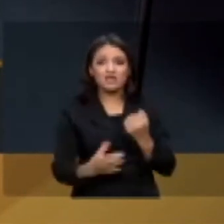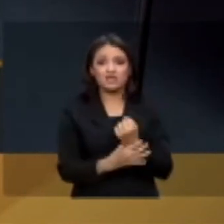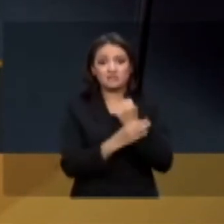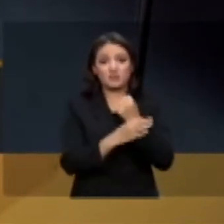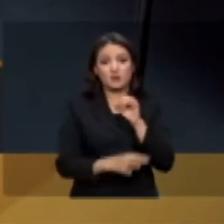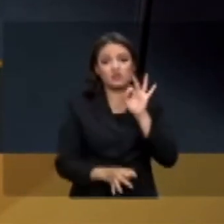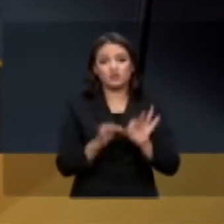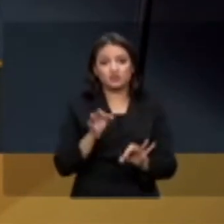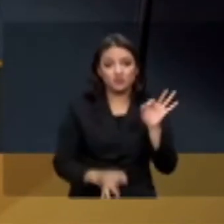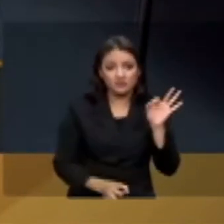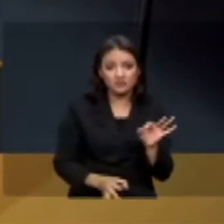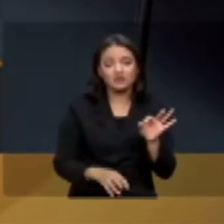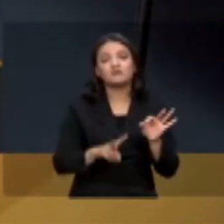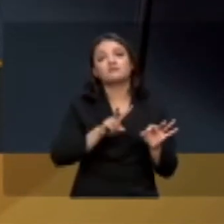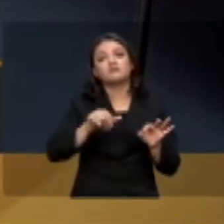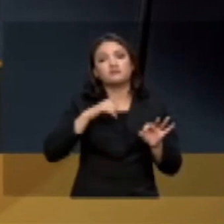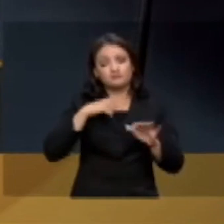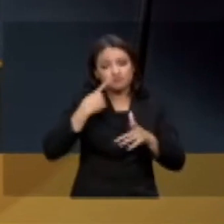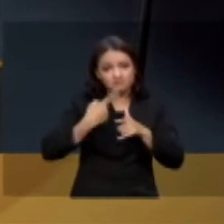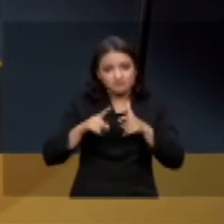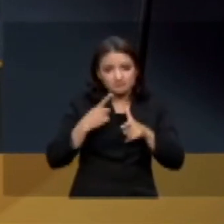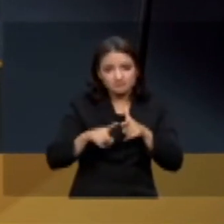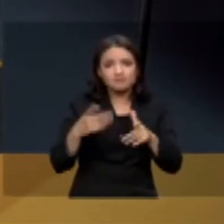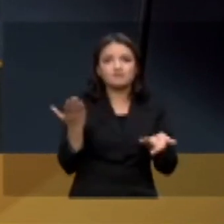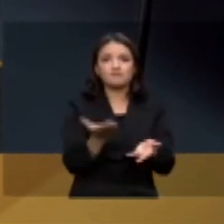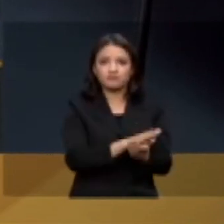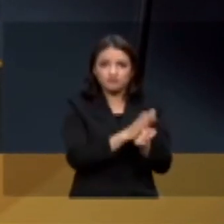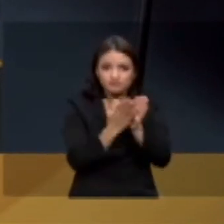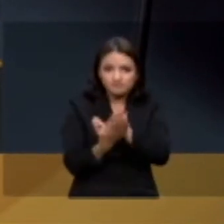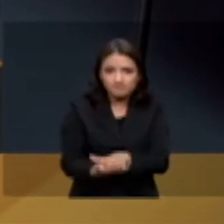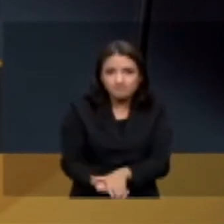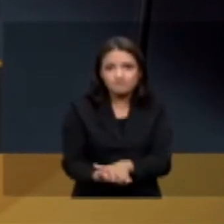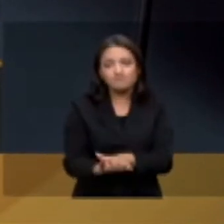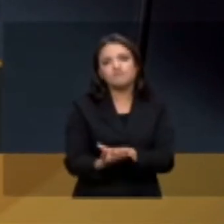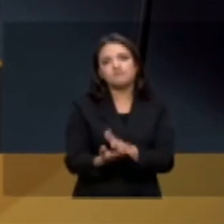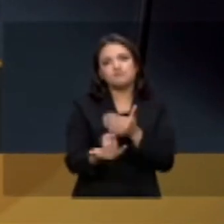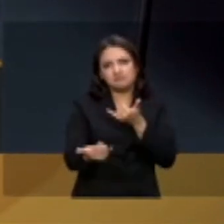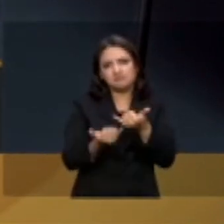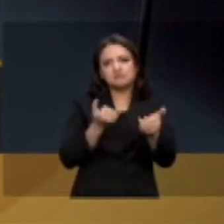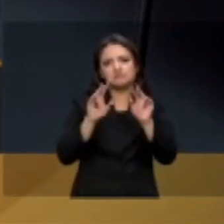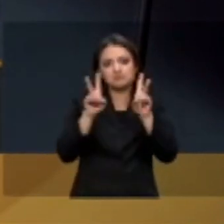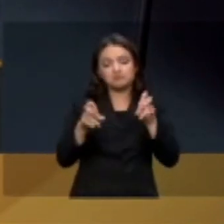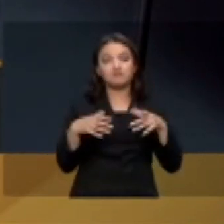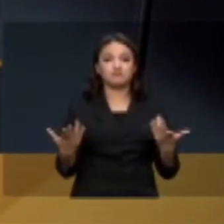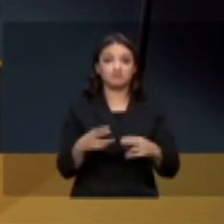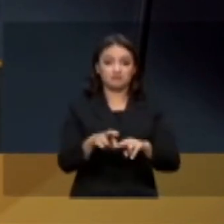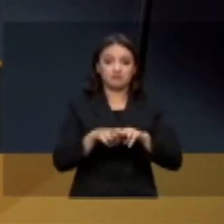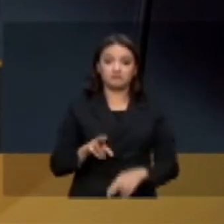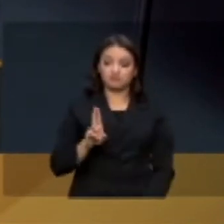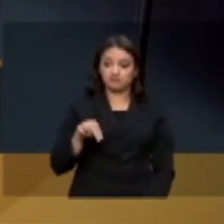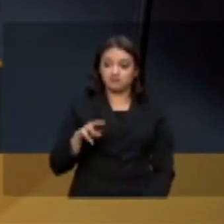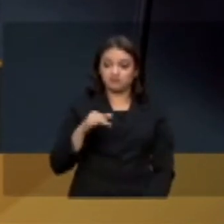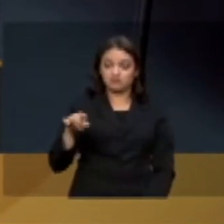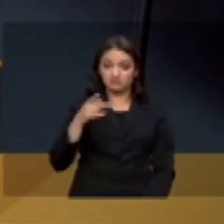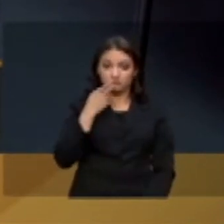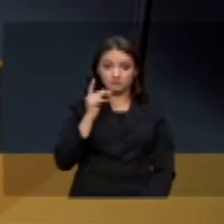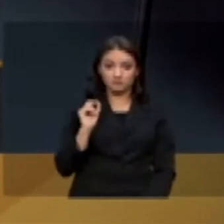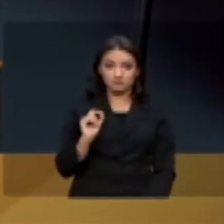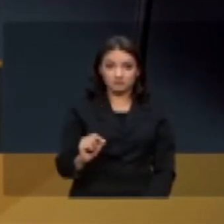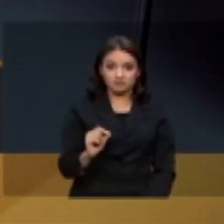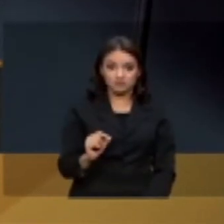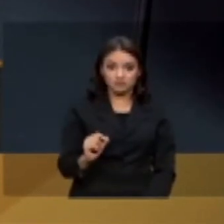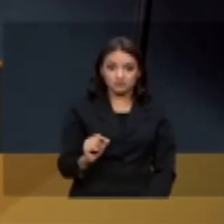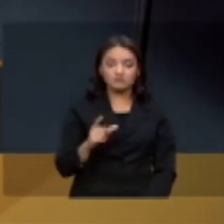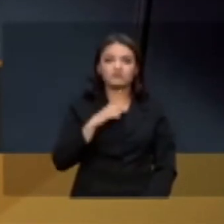nos processos de marcar todos é mesmo sentidos excelências reunião mais famosos